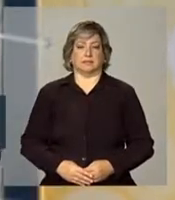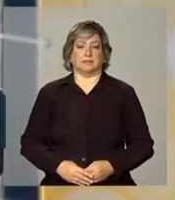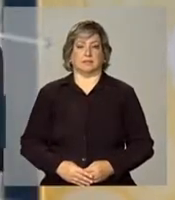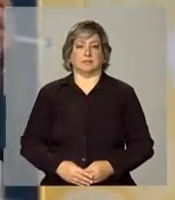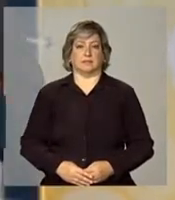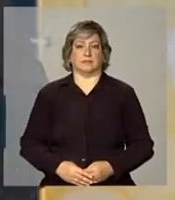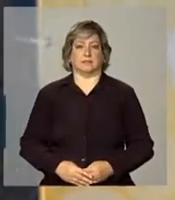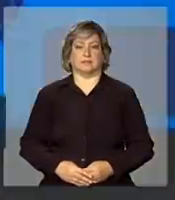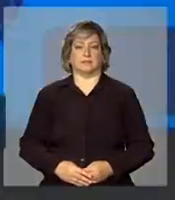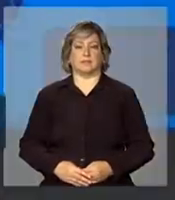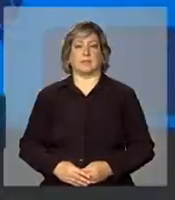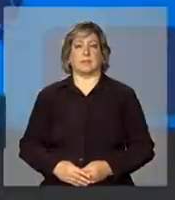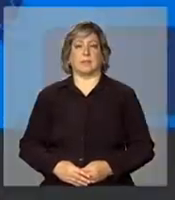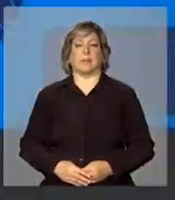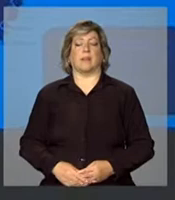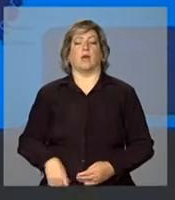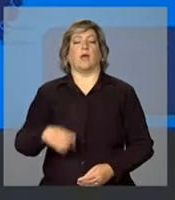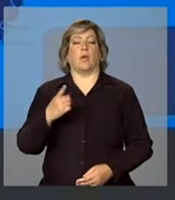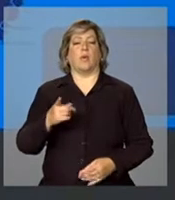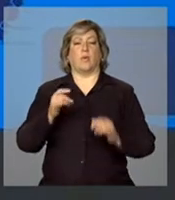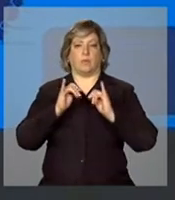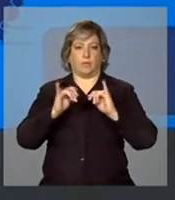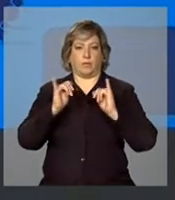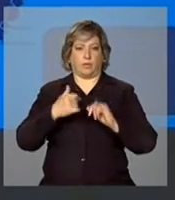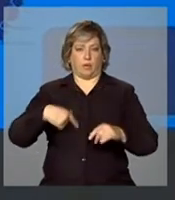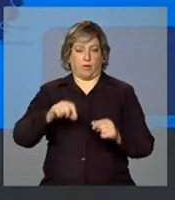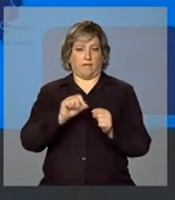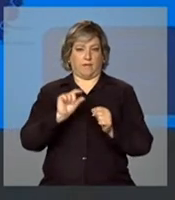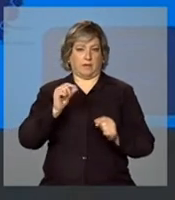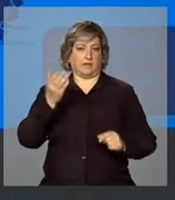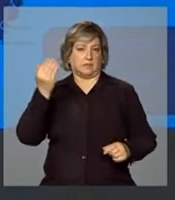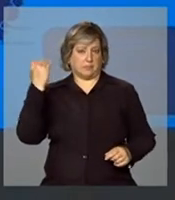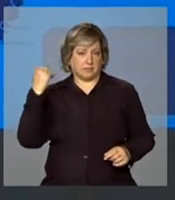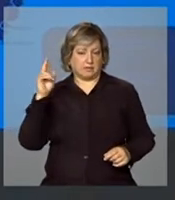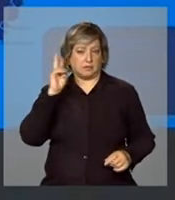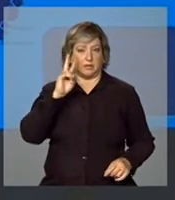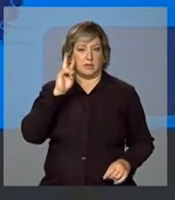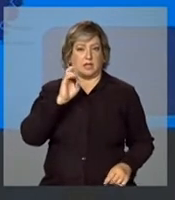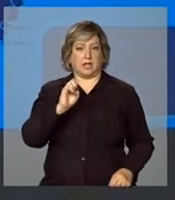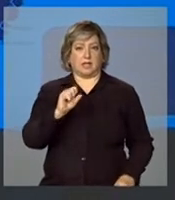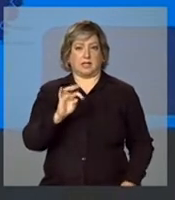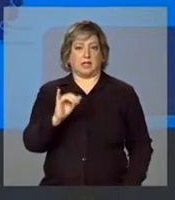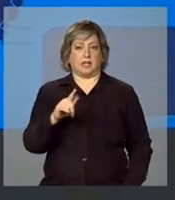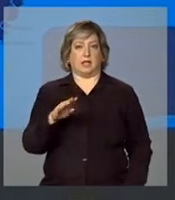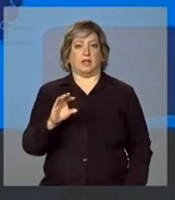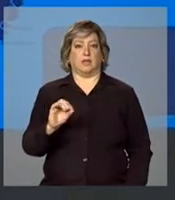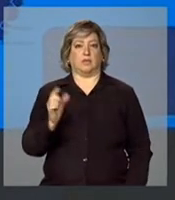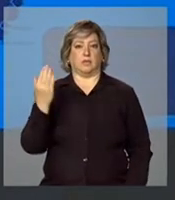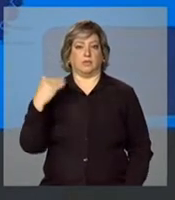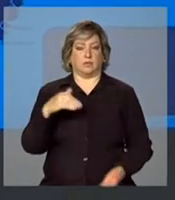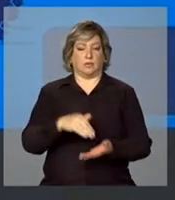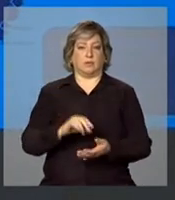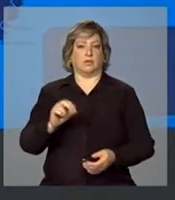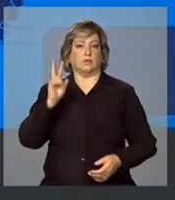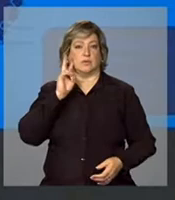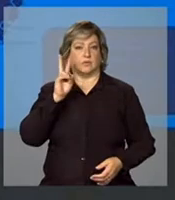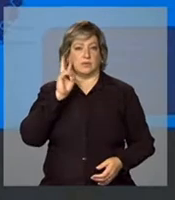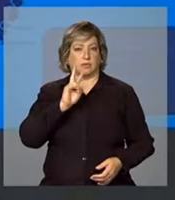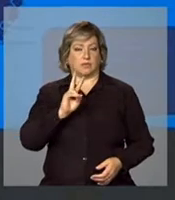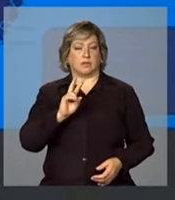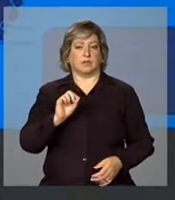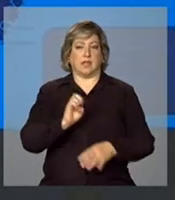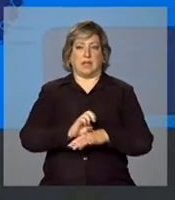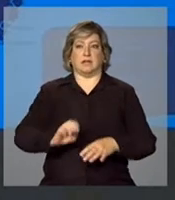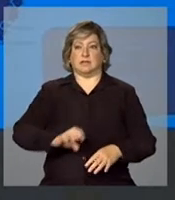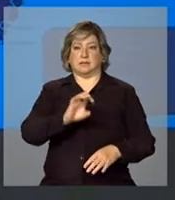Um levantamento que a gente fez recentemente sobre o estágio atual da regulamentação da LAI nos estados e capital mostra